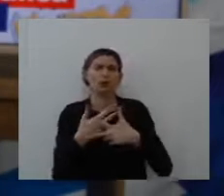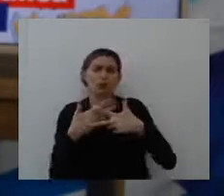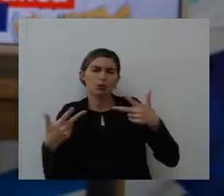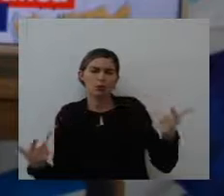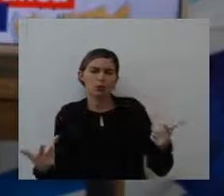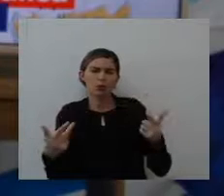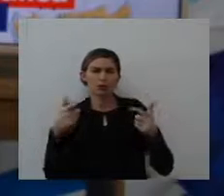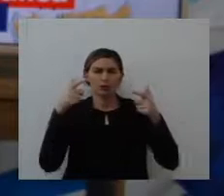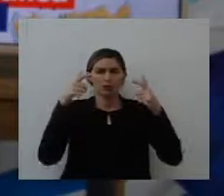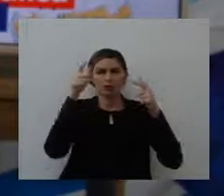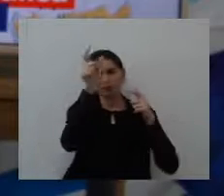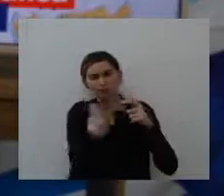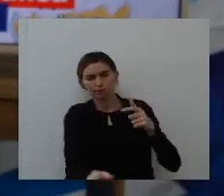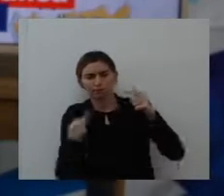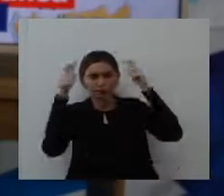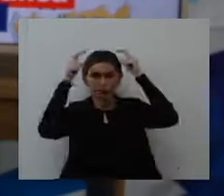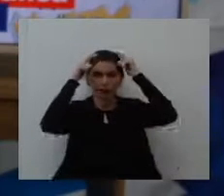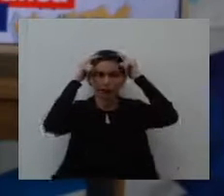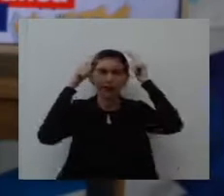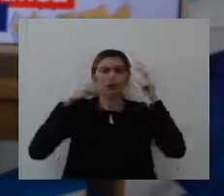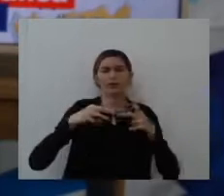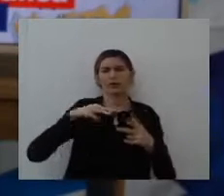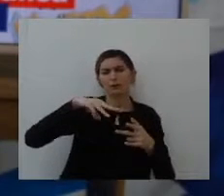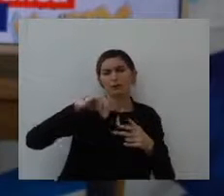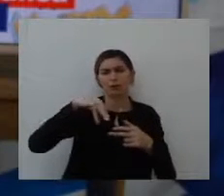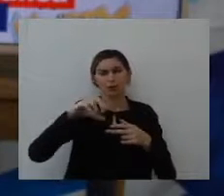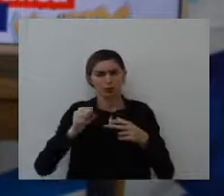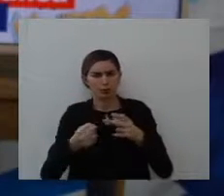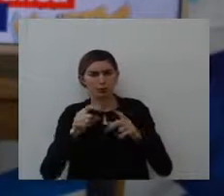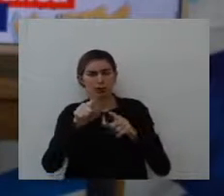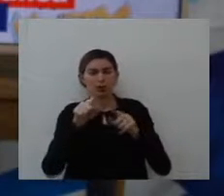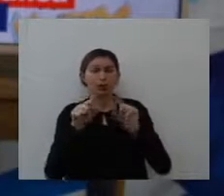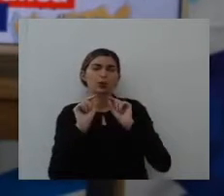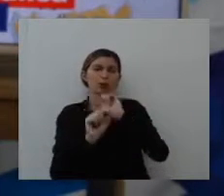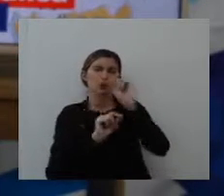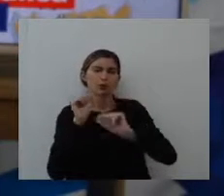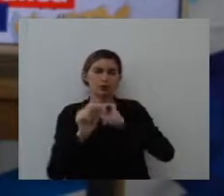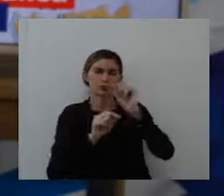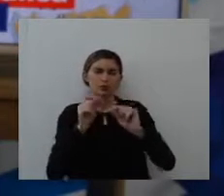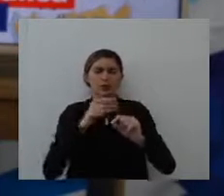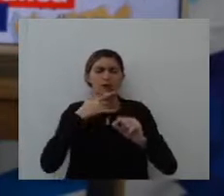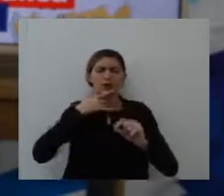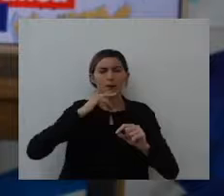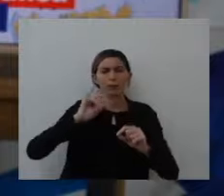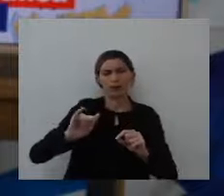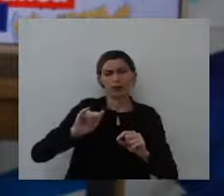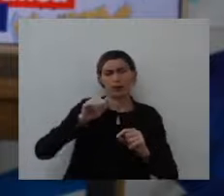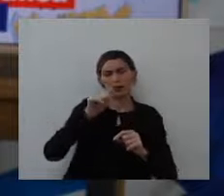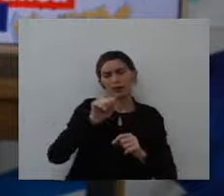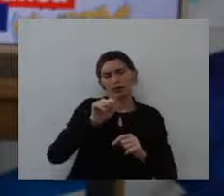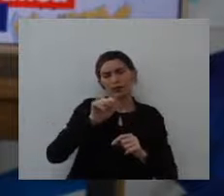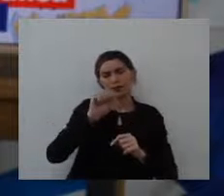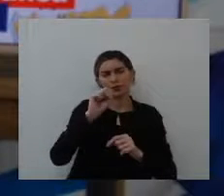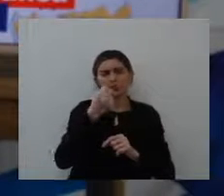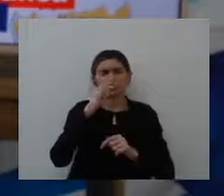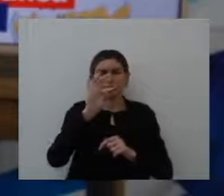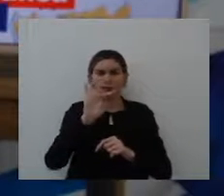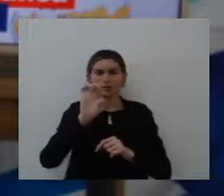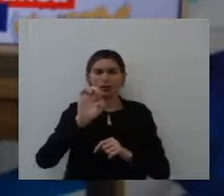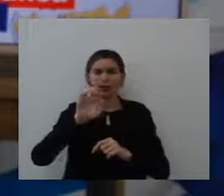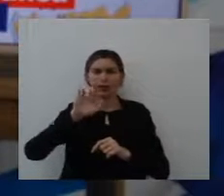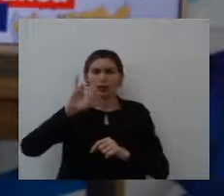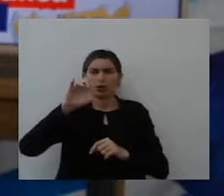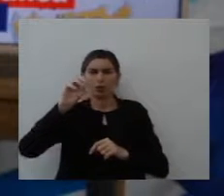à figura do rei Minos. Minos, segundo a mitologia grega, seria pai de Asterion, o